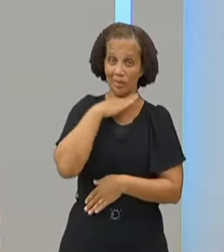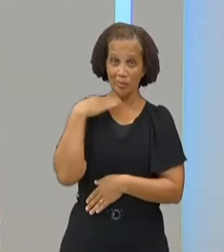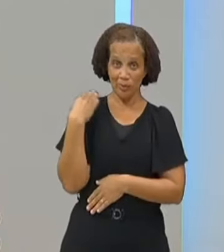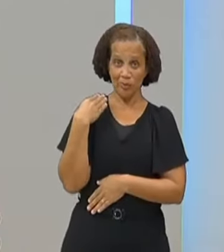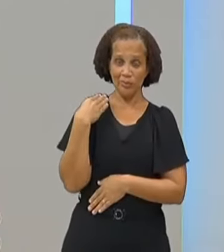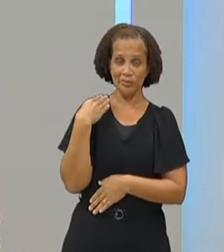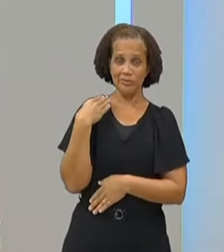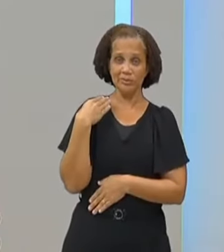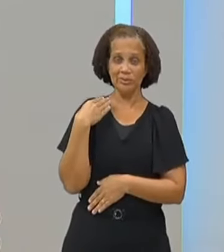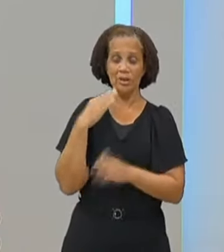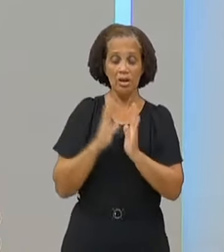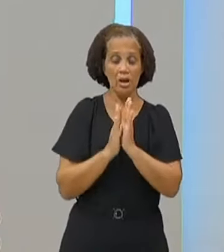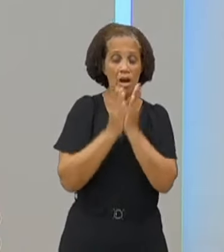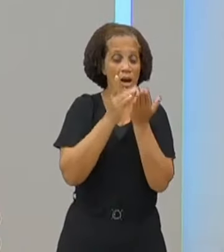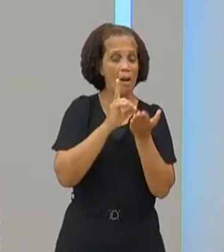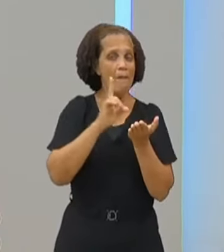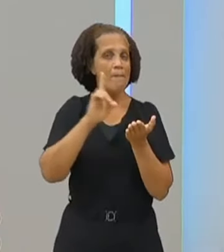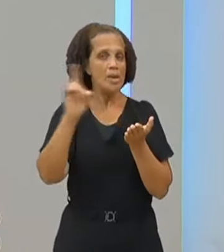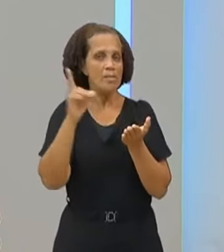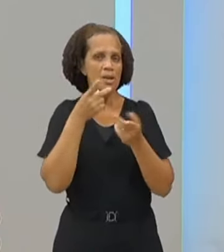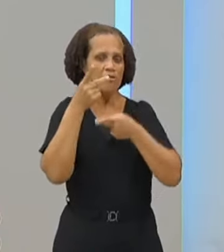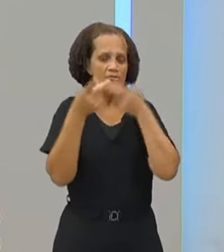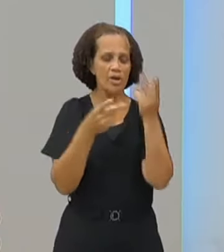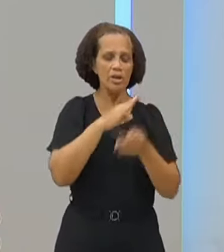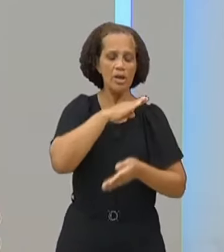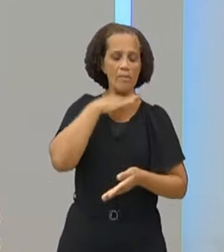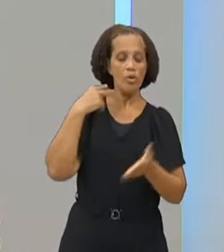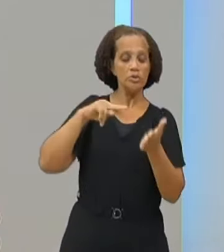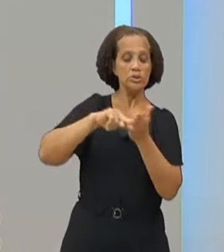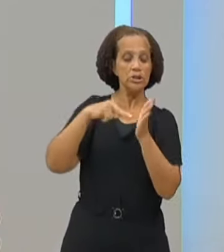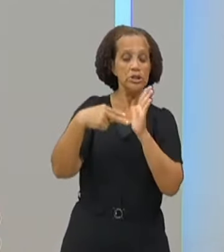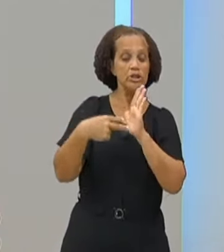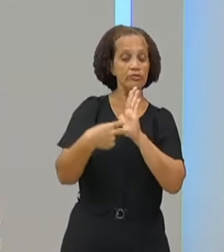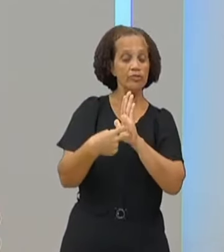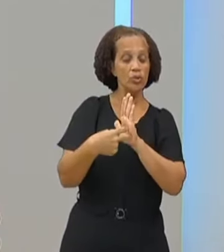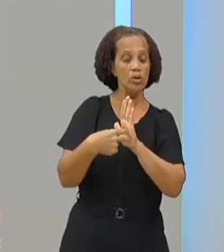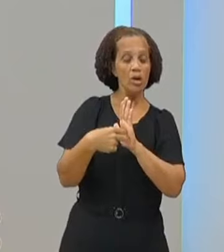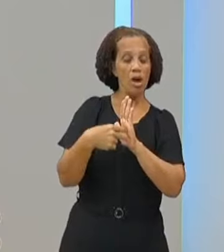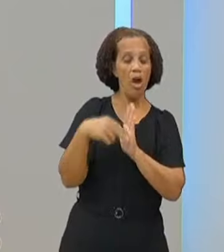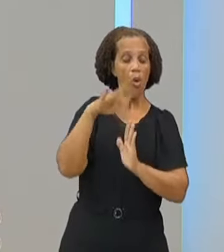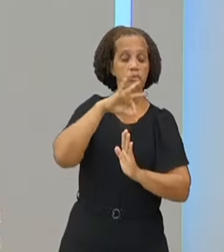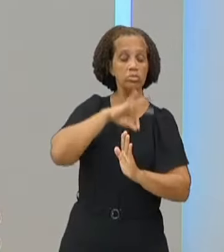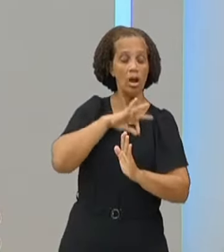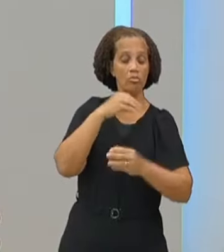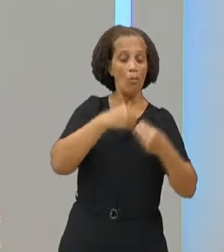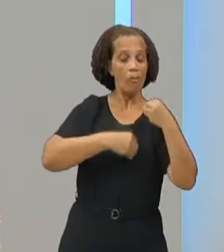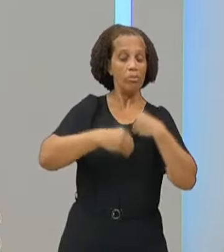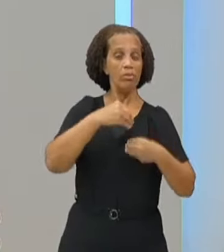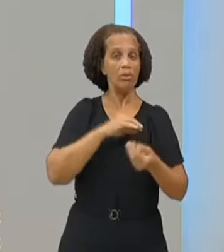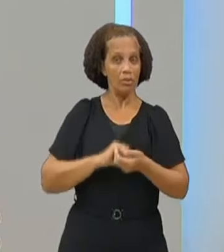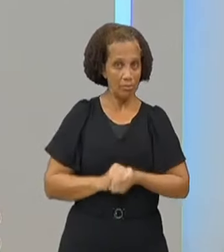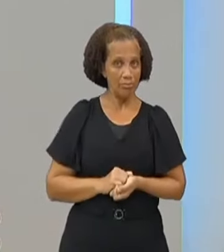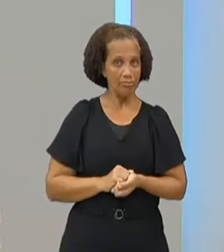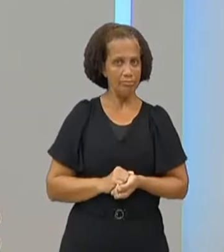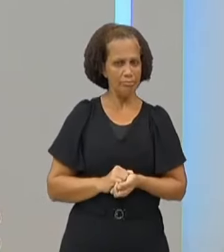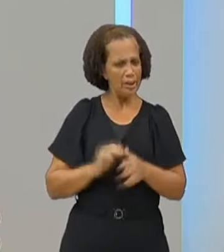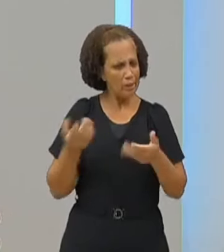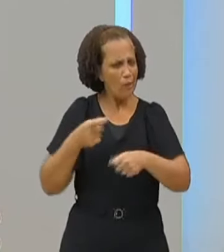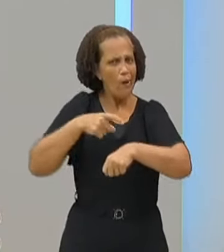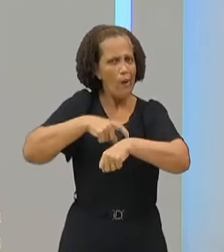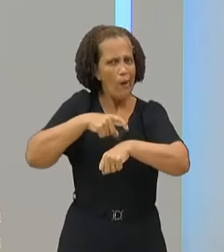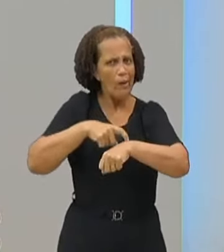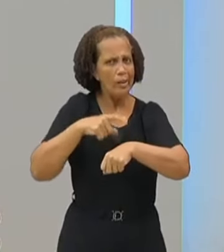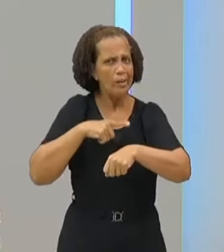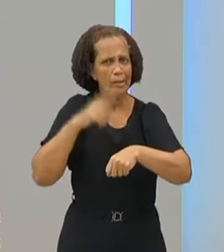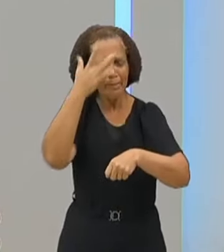Bíblia diz que é o salário do pecado. E muitas pessoas, neste exato momento,